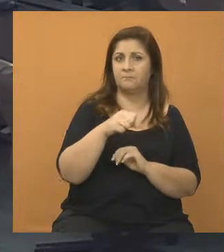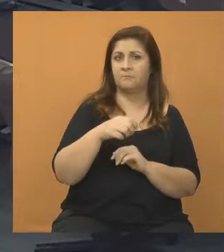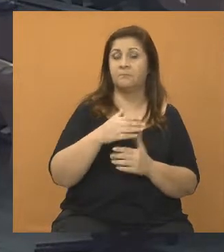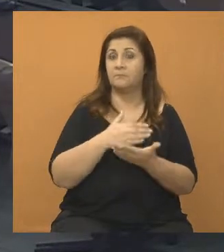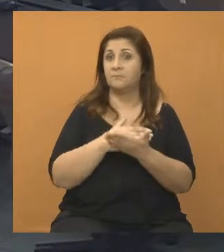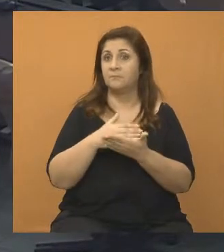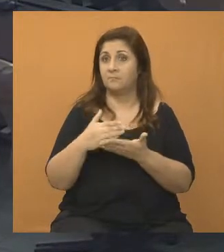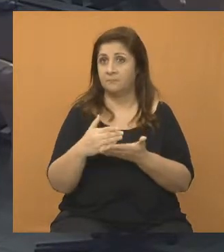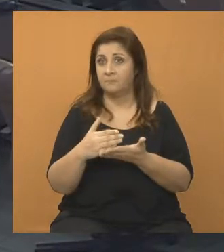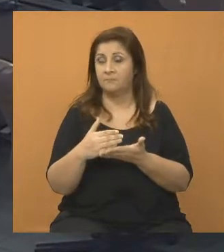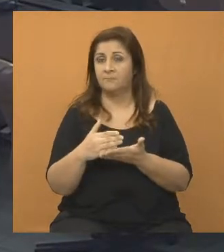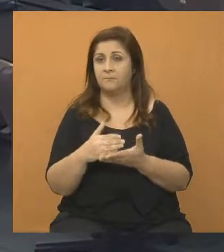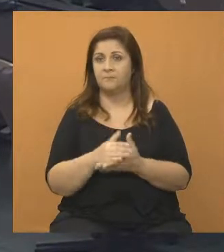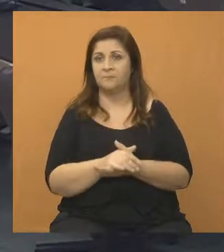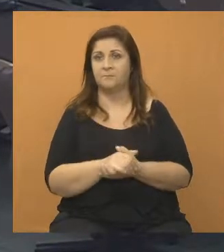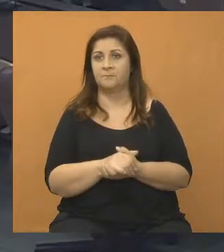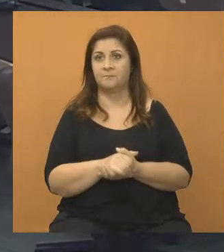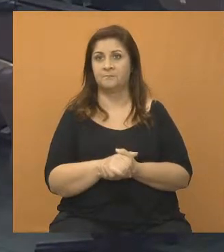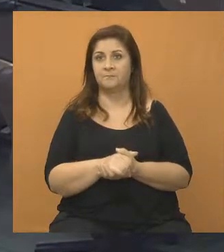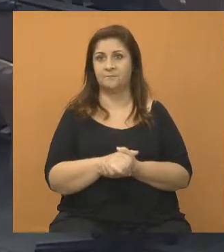iniciou